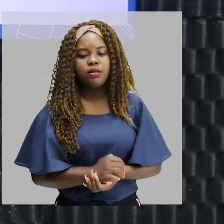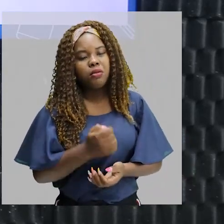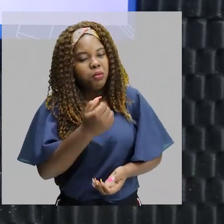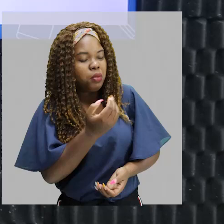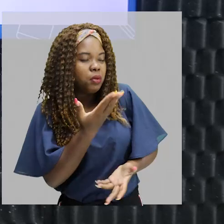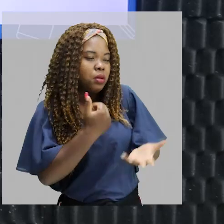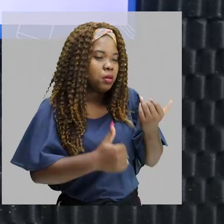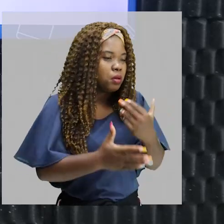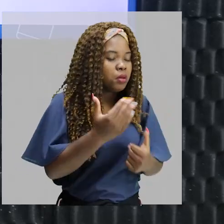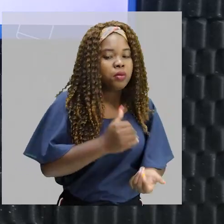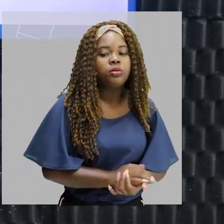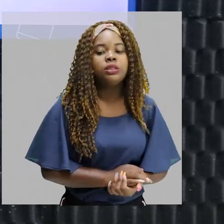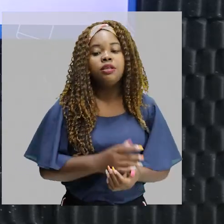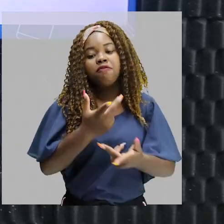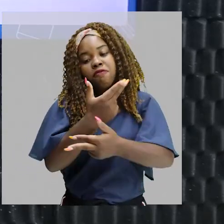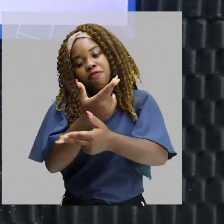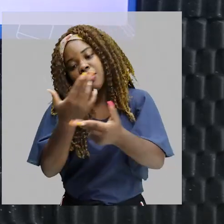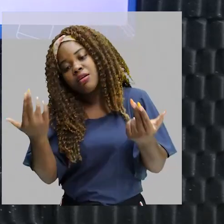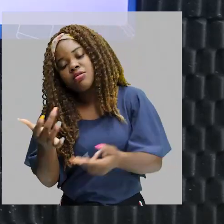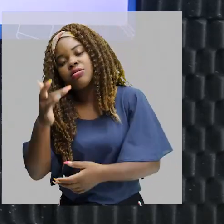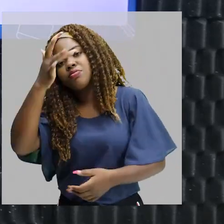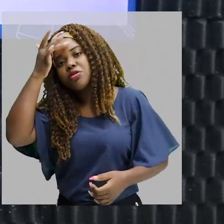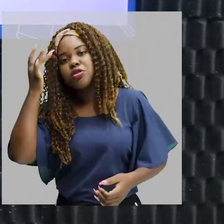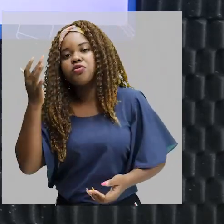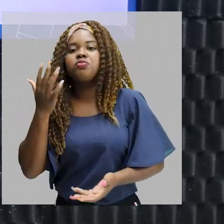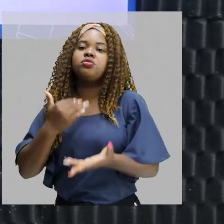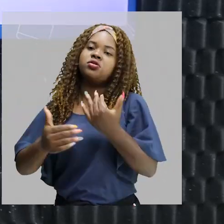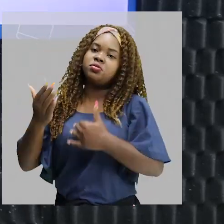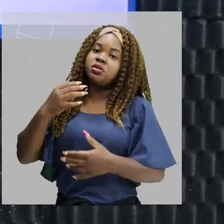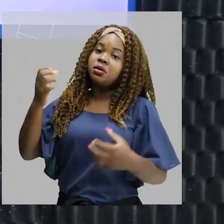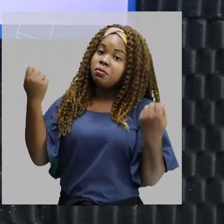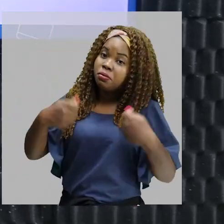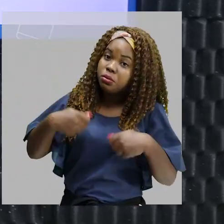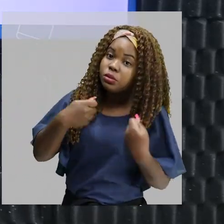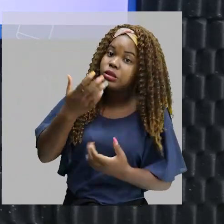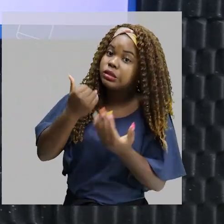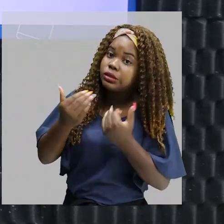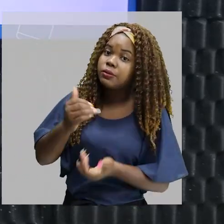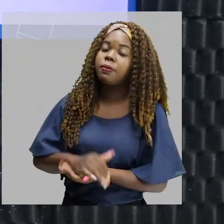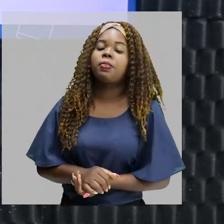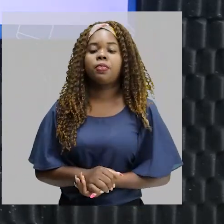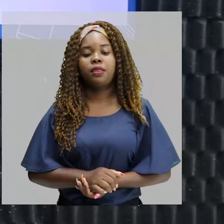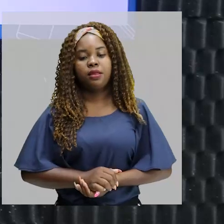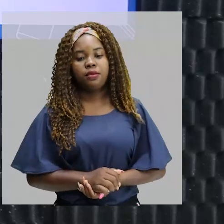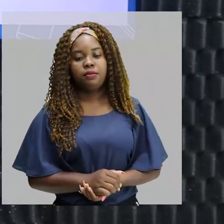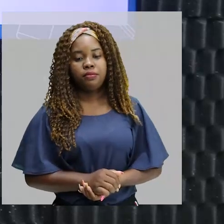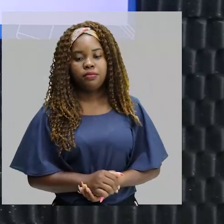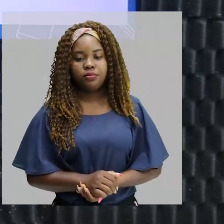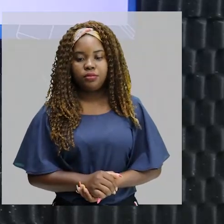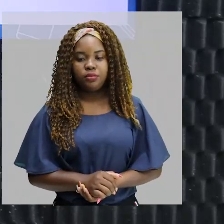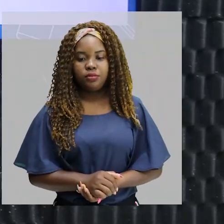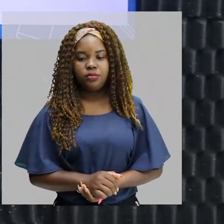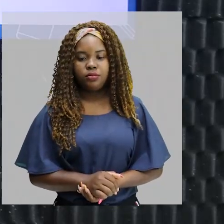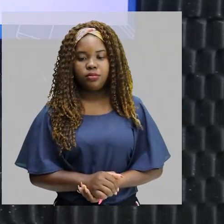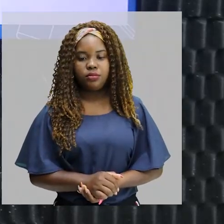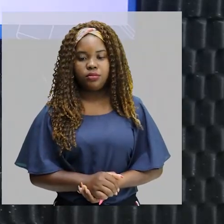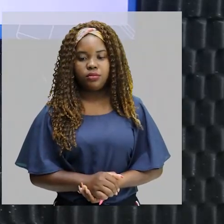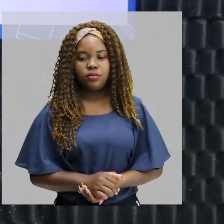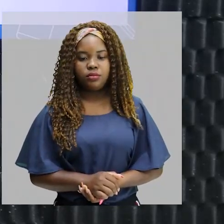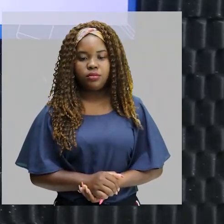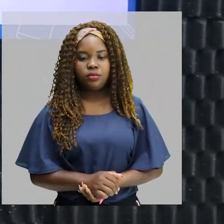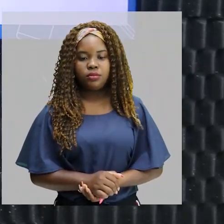pouca comida e demasiadas bocas que alimentar. Neste mundo, há pouca comida e muitas bocas